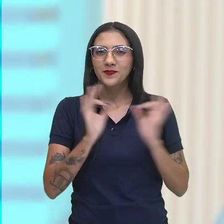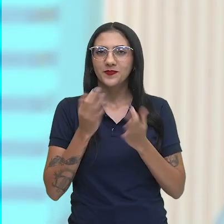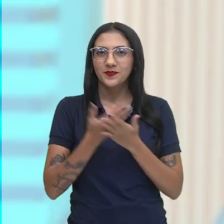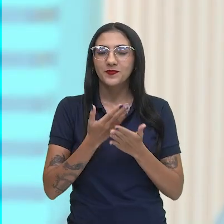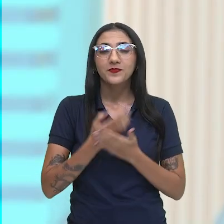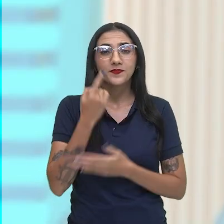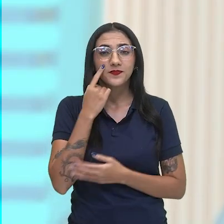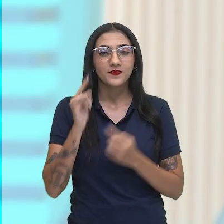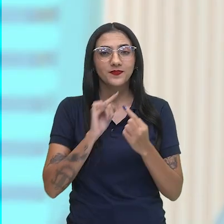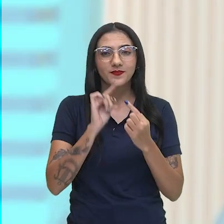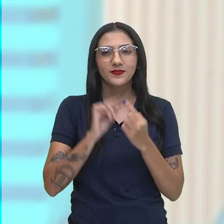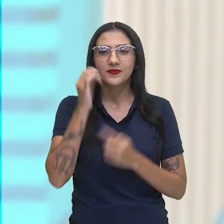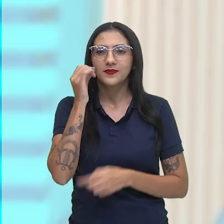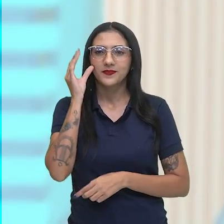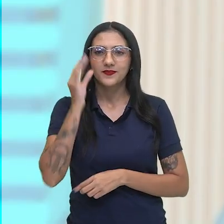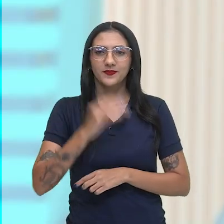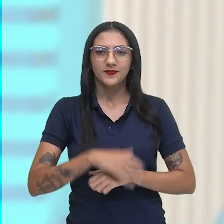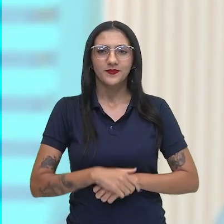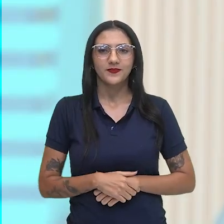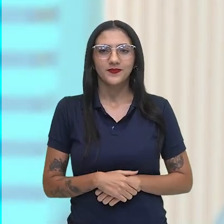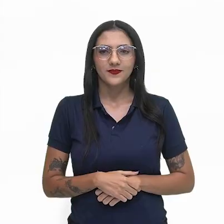dar uma olhadinha no nosso objeto de conhecimento?